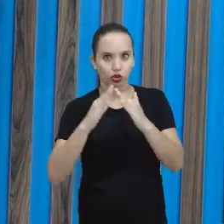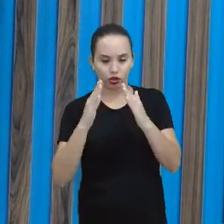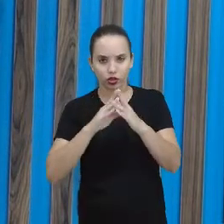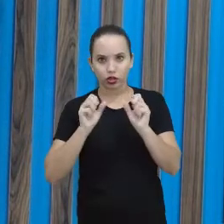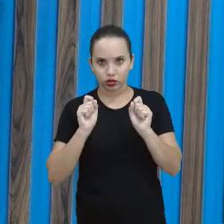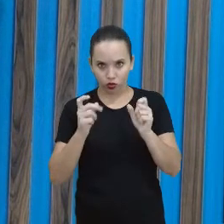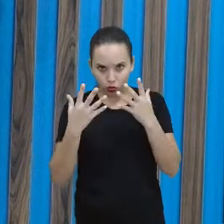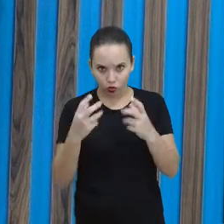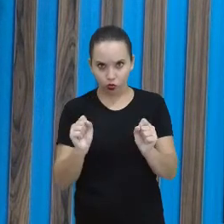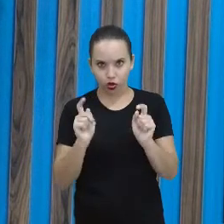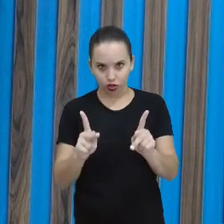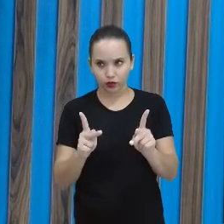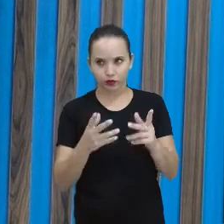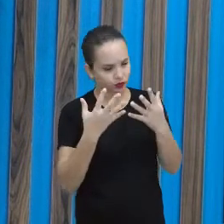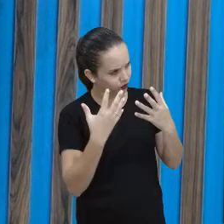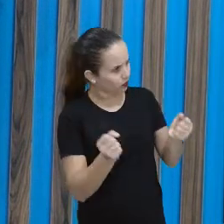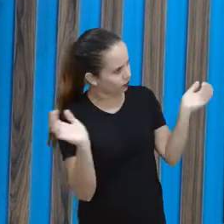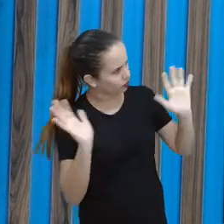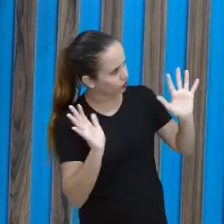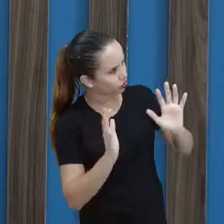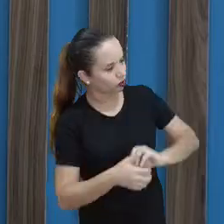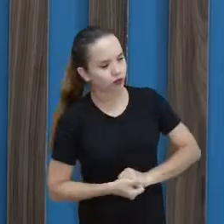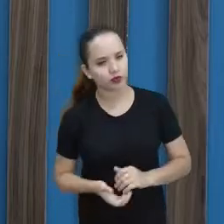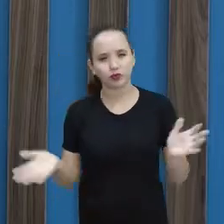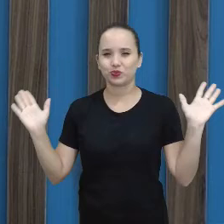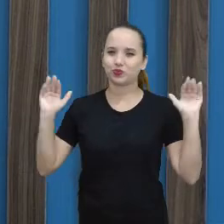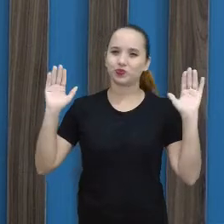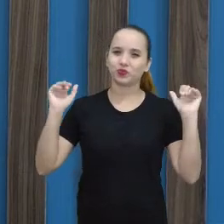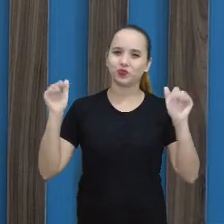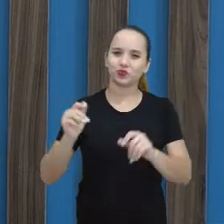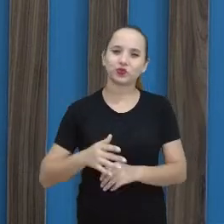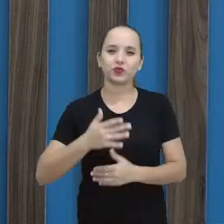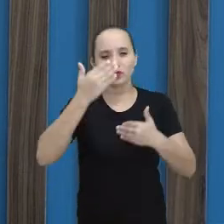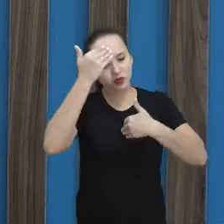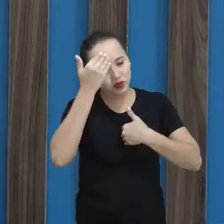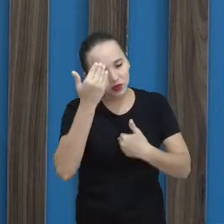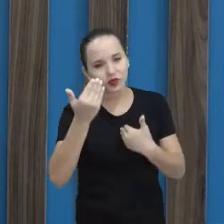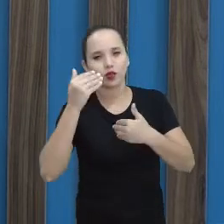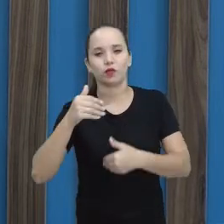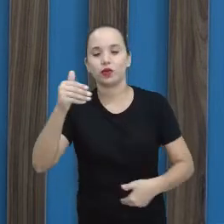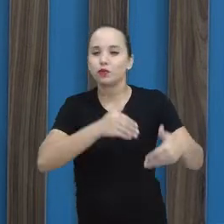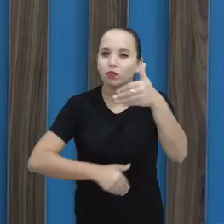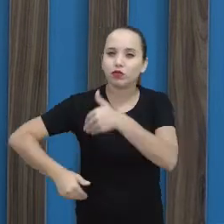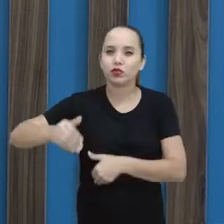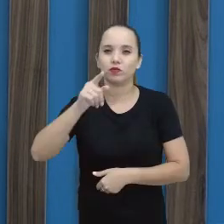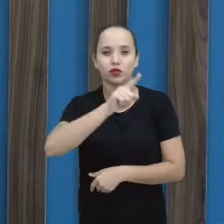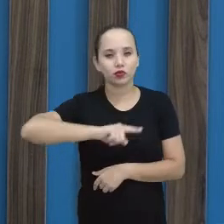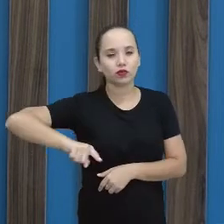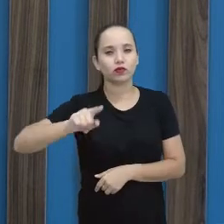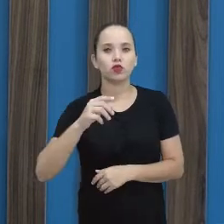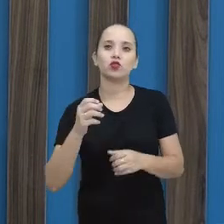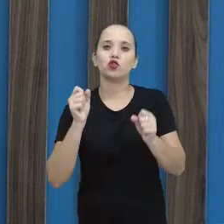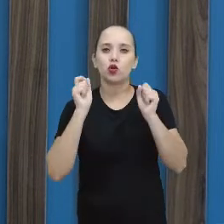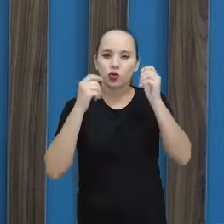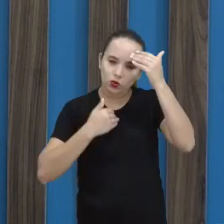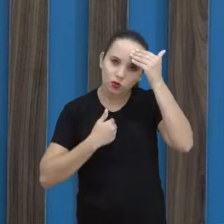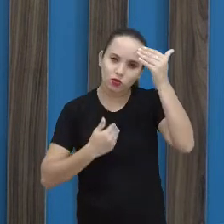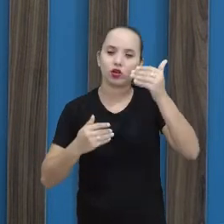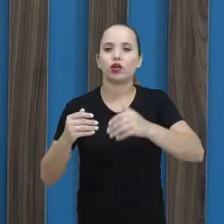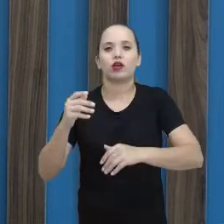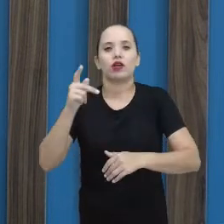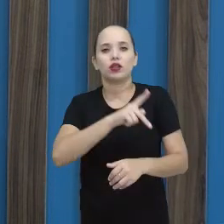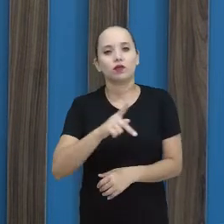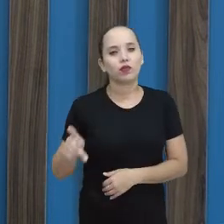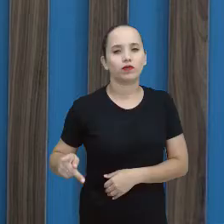cuidar, tá bom? Vamos despedir, professora? Tchau, tchau, pessoal. Muito obrigada pela presença de vocês. Obrigada, professora Carol, por essa